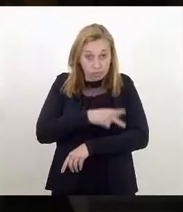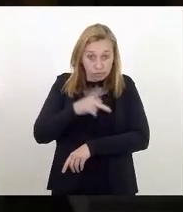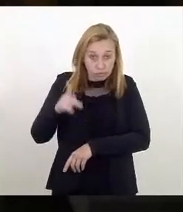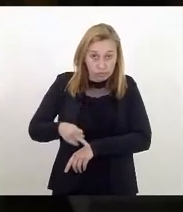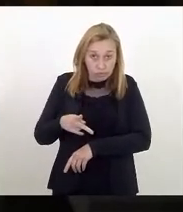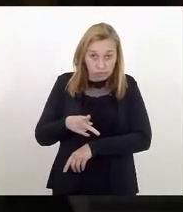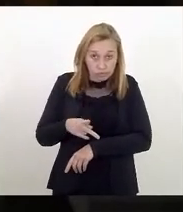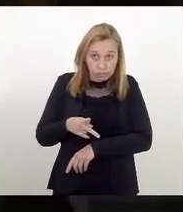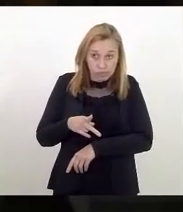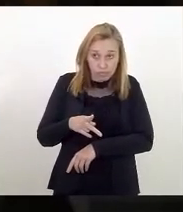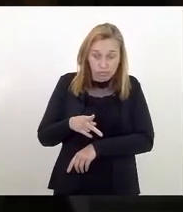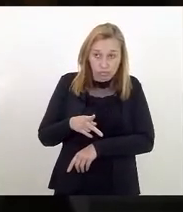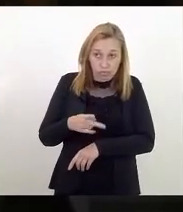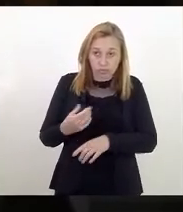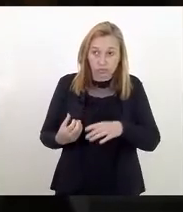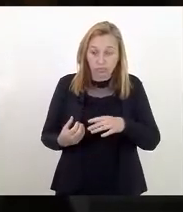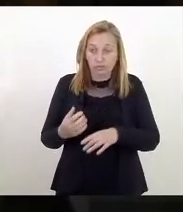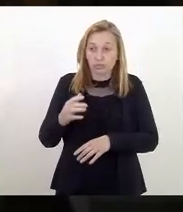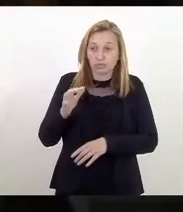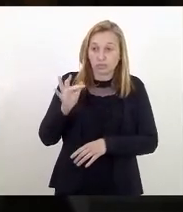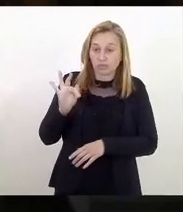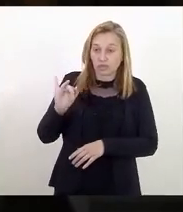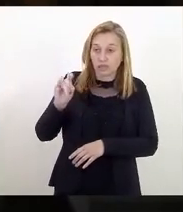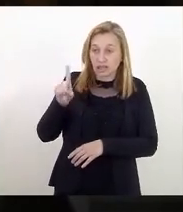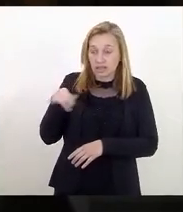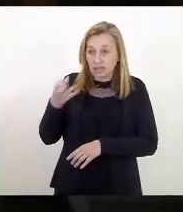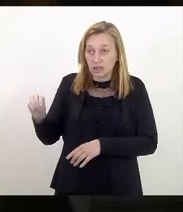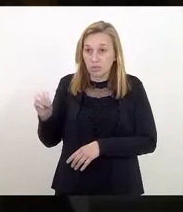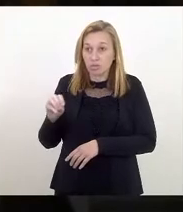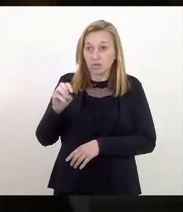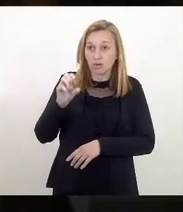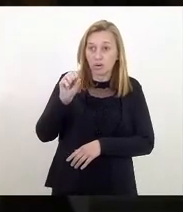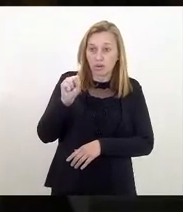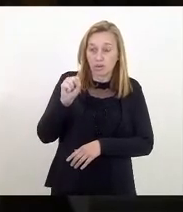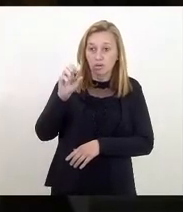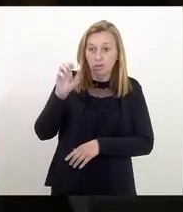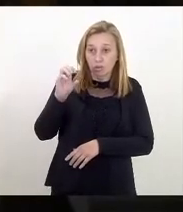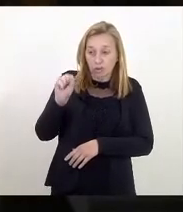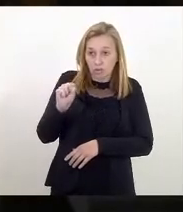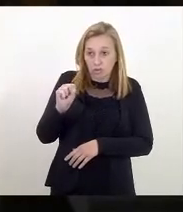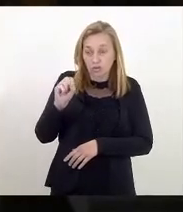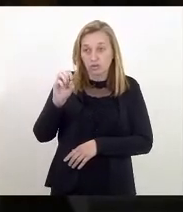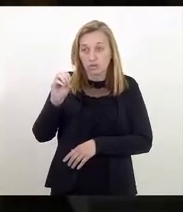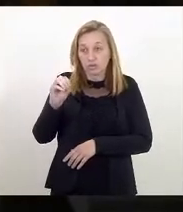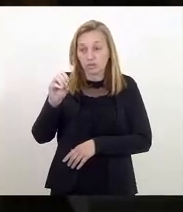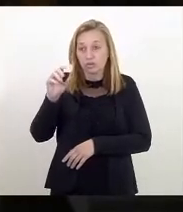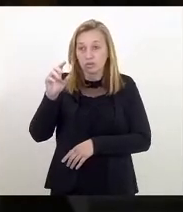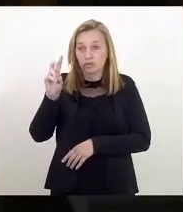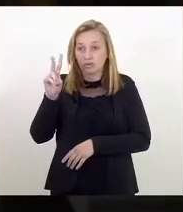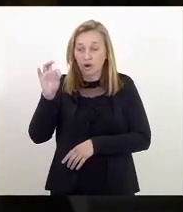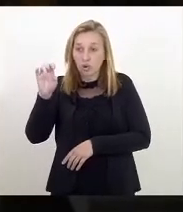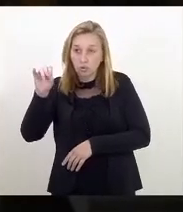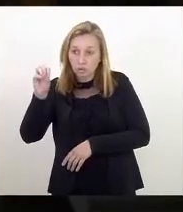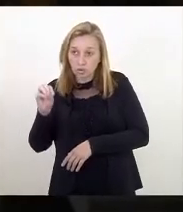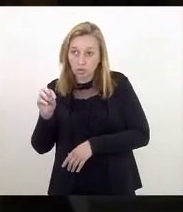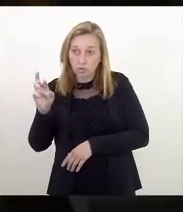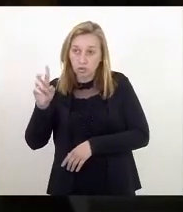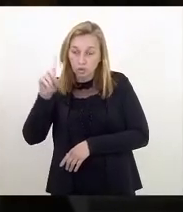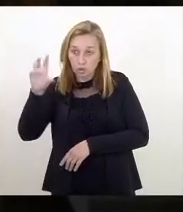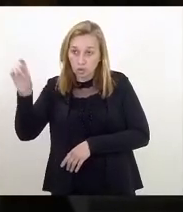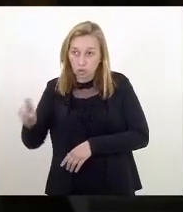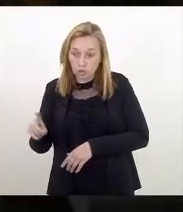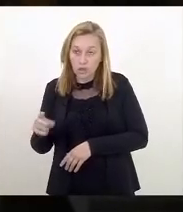Fundação Oswaldo Cruz, mas eu fui técnico-administrativo, eu fui